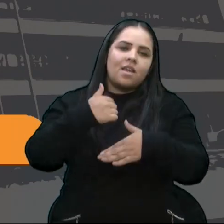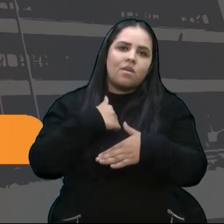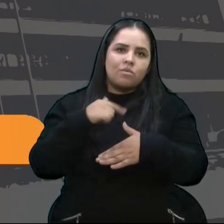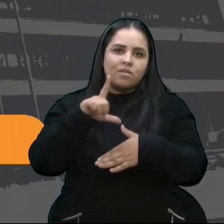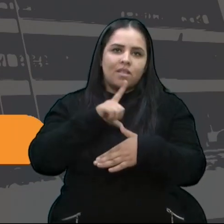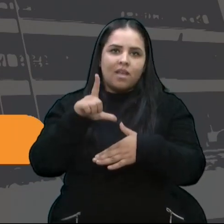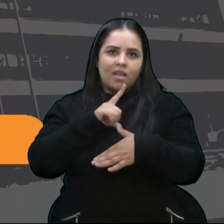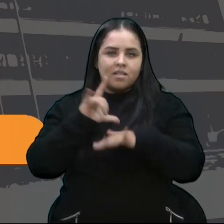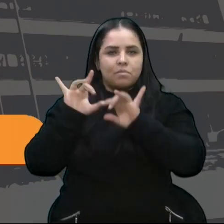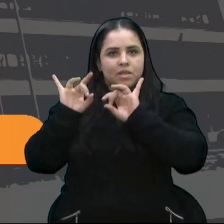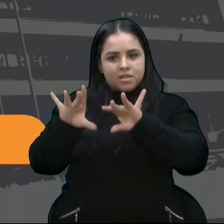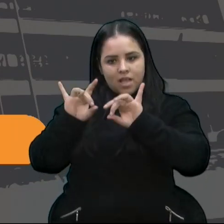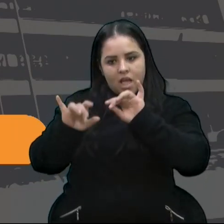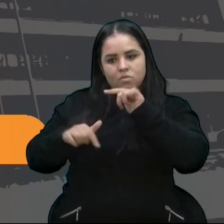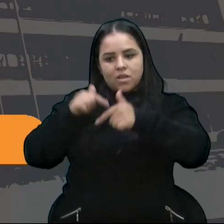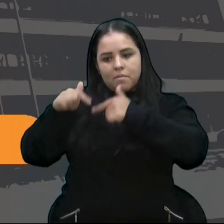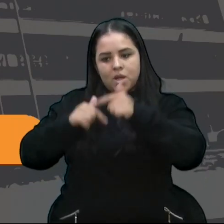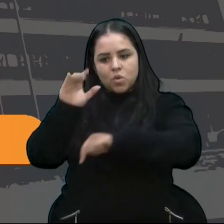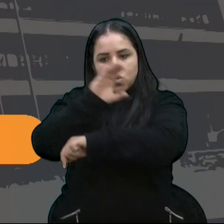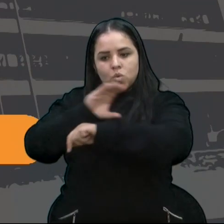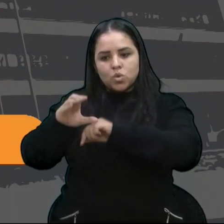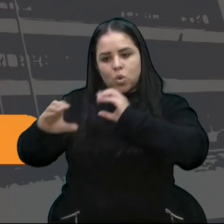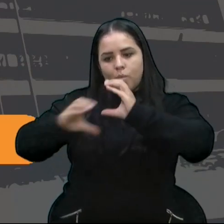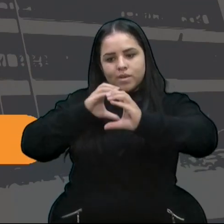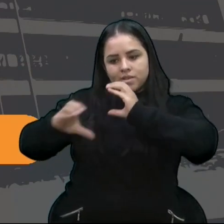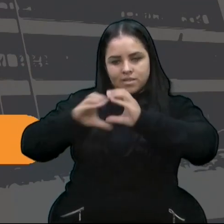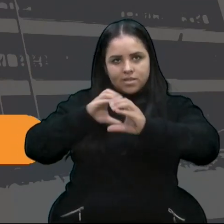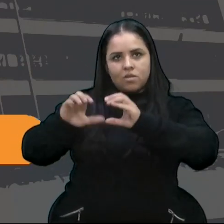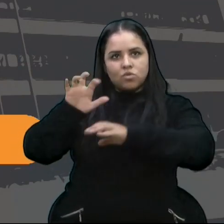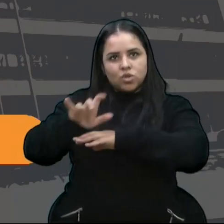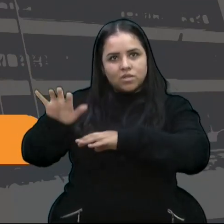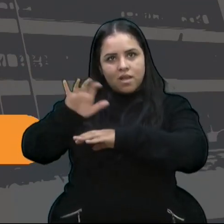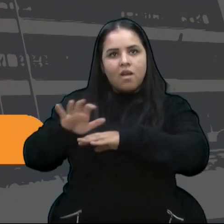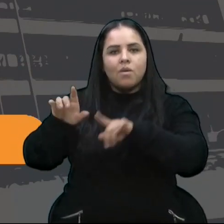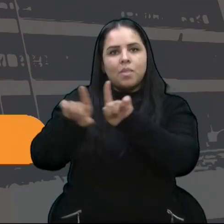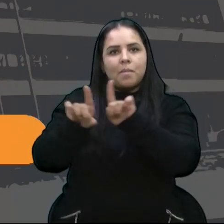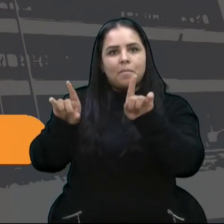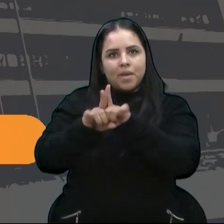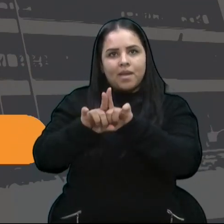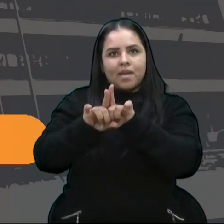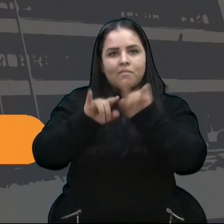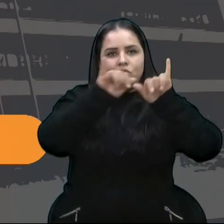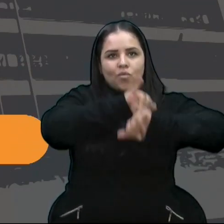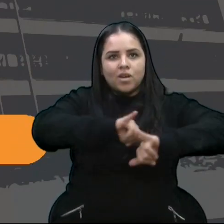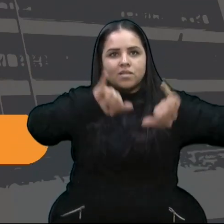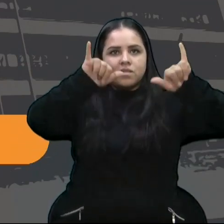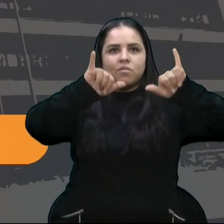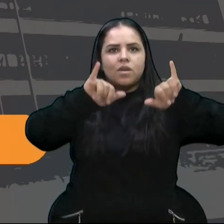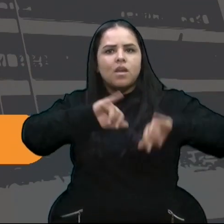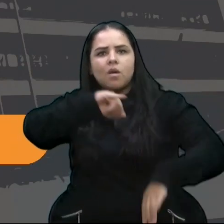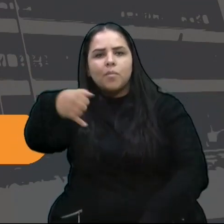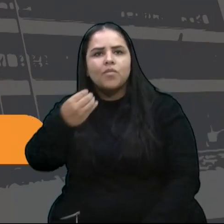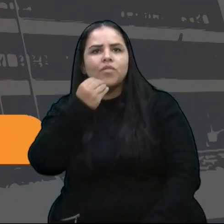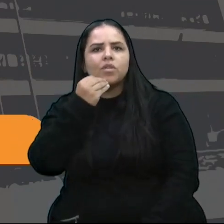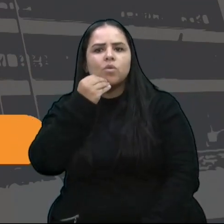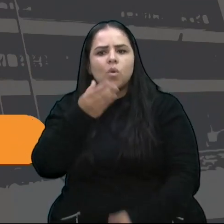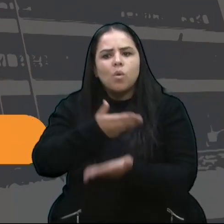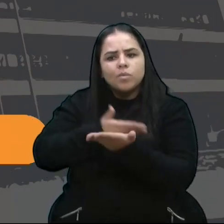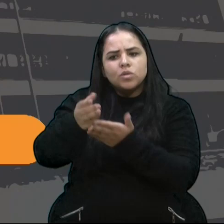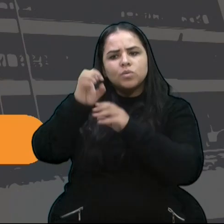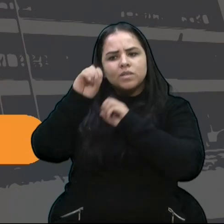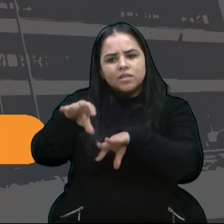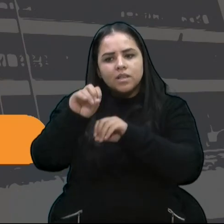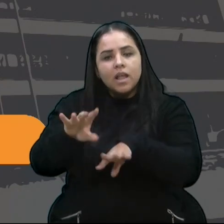algumas especializações na área de comunicação digital ou marketing digital, e a gente aproveitou e começou a ensinar. E